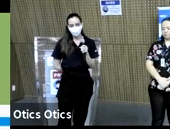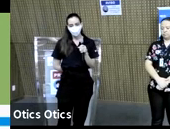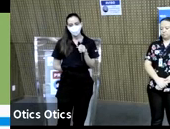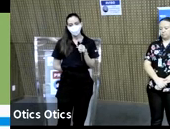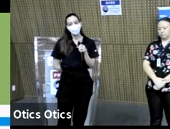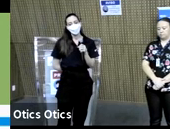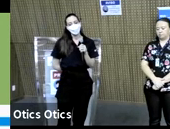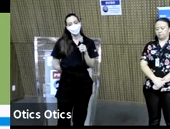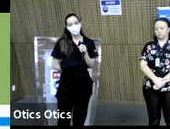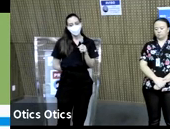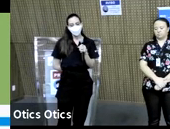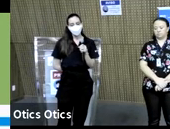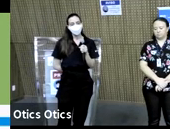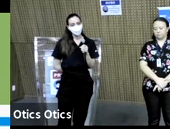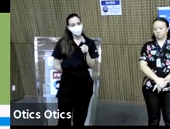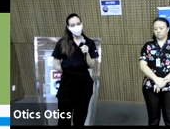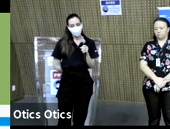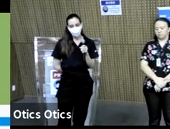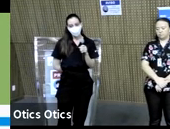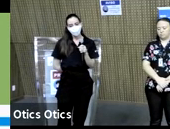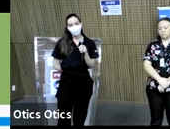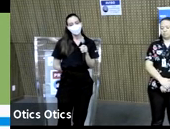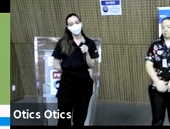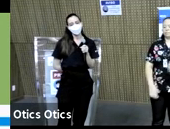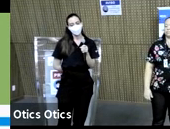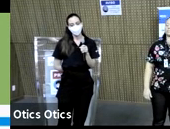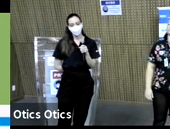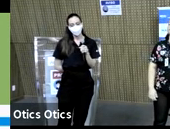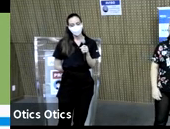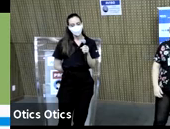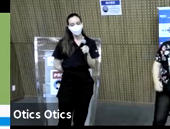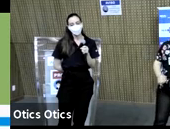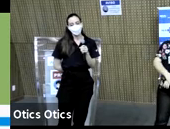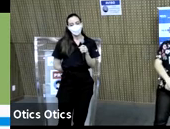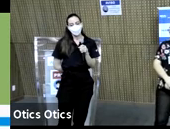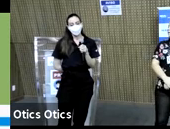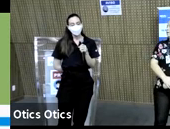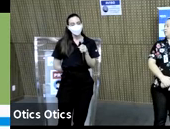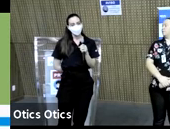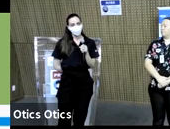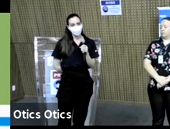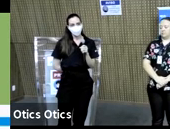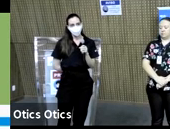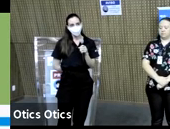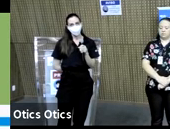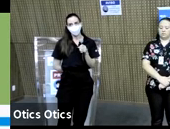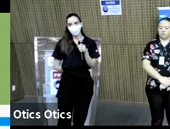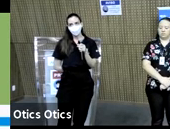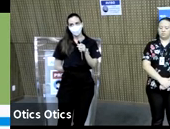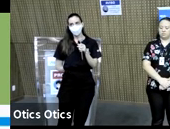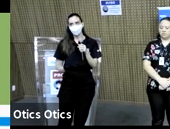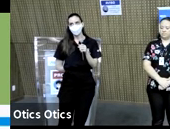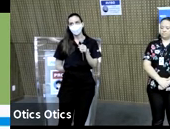Em relação a pessoas que têm HIV, né, que passam esse cuidado, mantiveram essas pessoas, nós